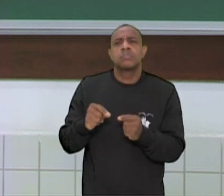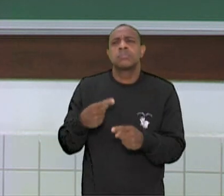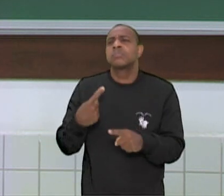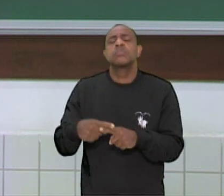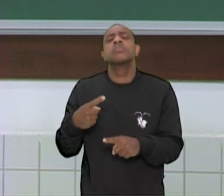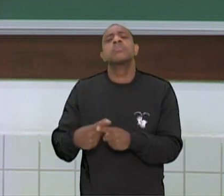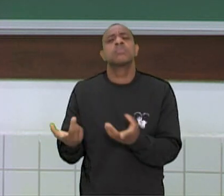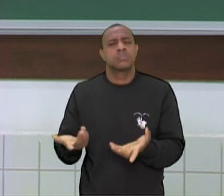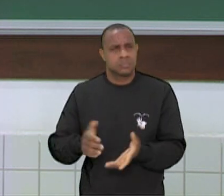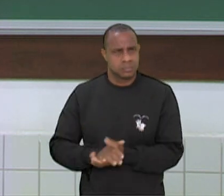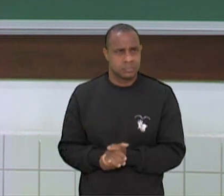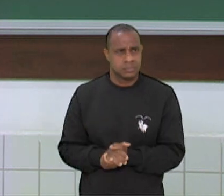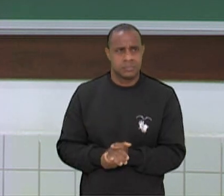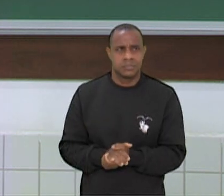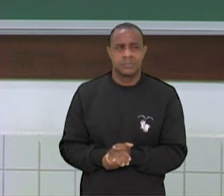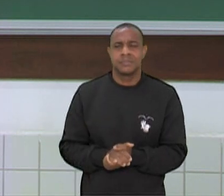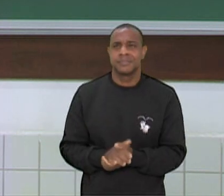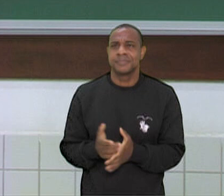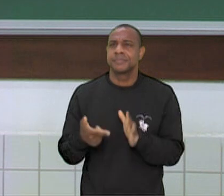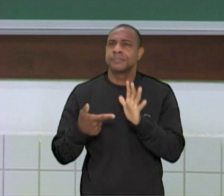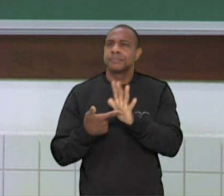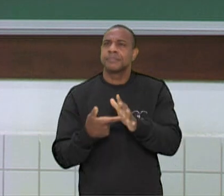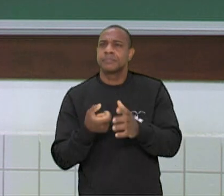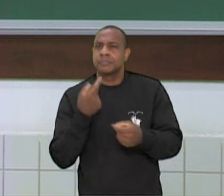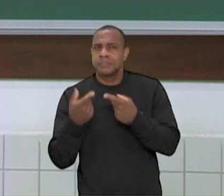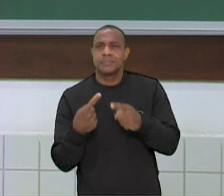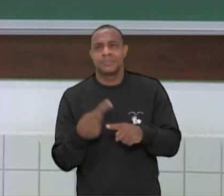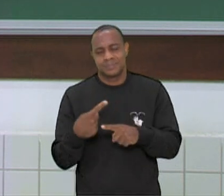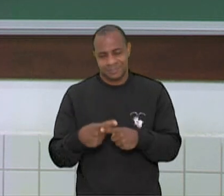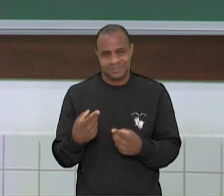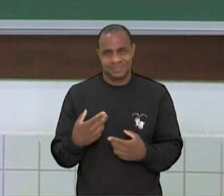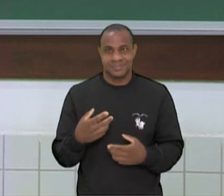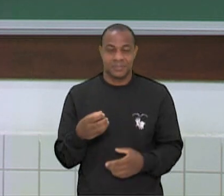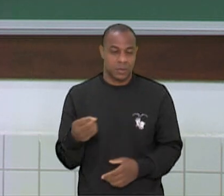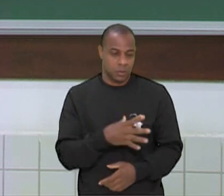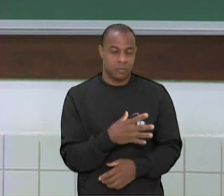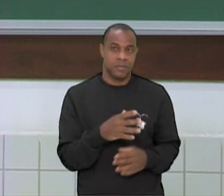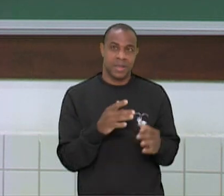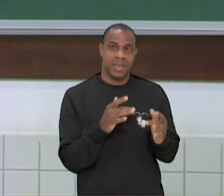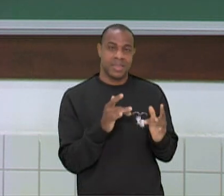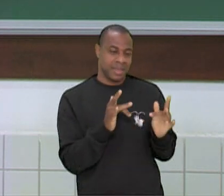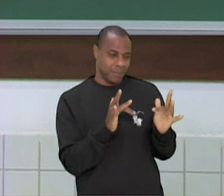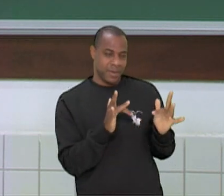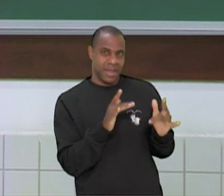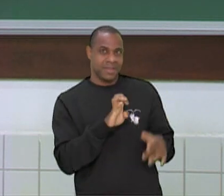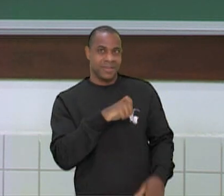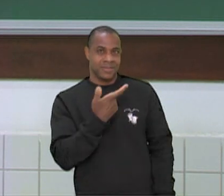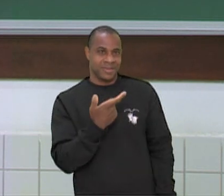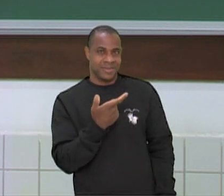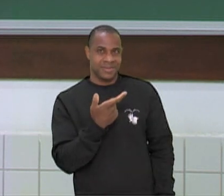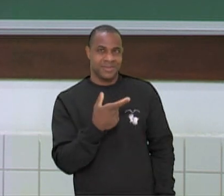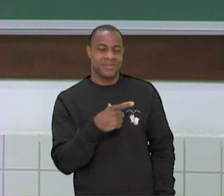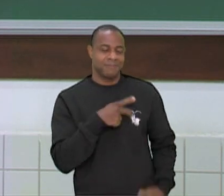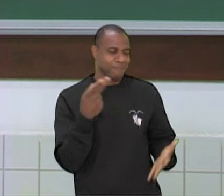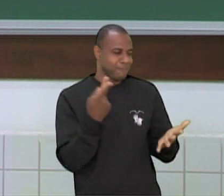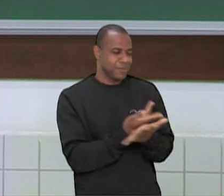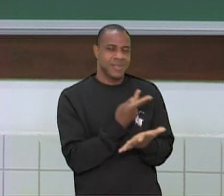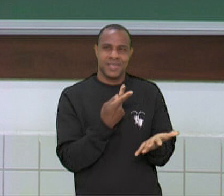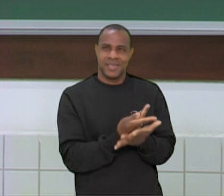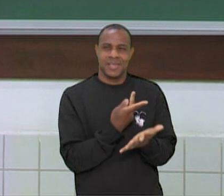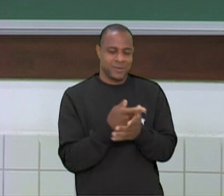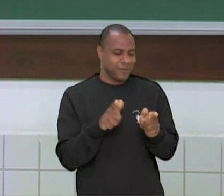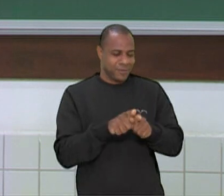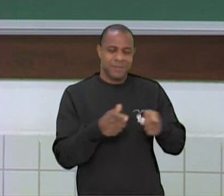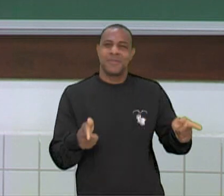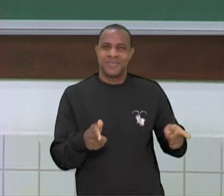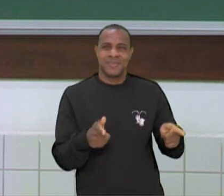vingada? Porque pelo fato da nova namorada do seu ex cometer um erro gramatical na frente dos seus amigos, né, envergonhando,